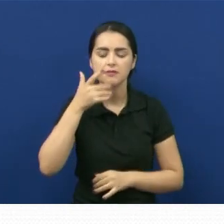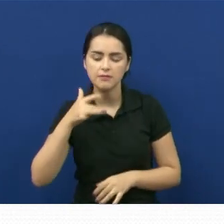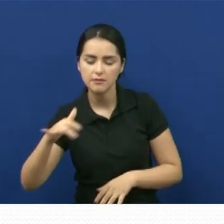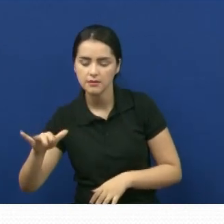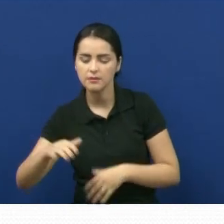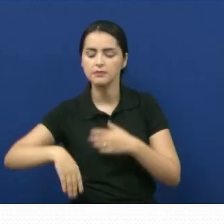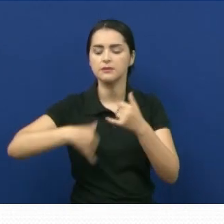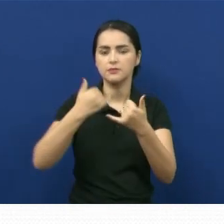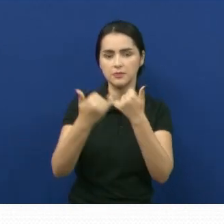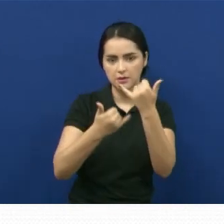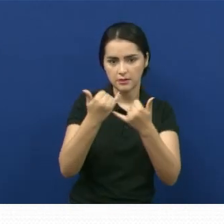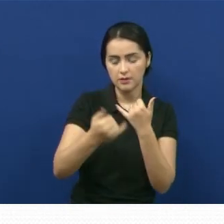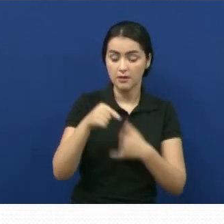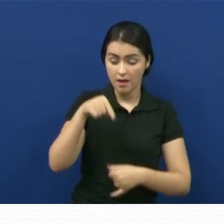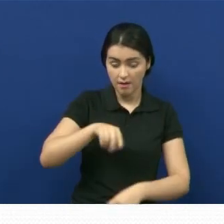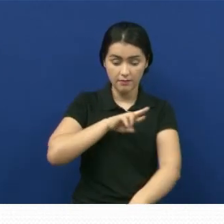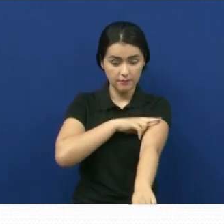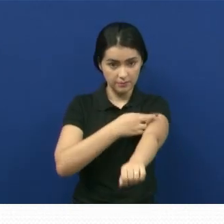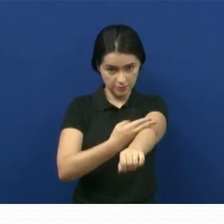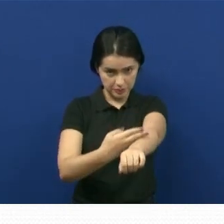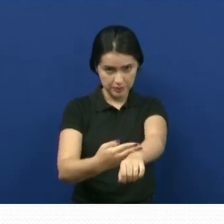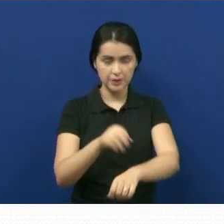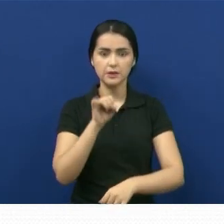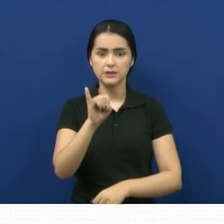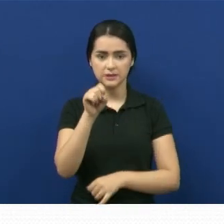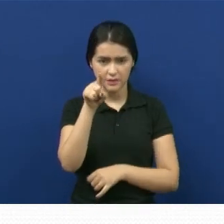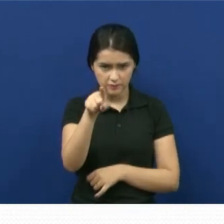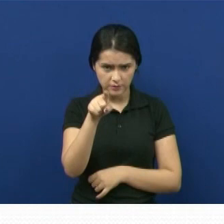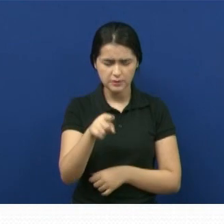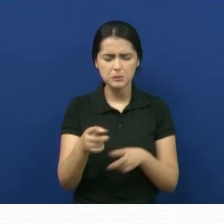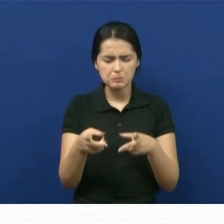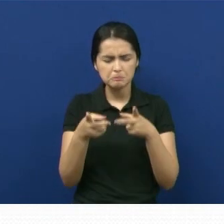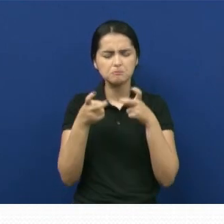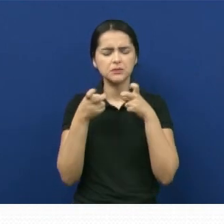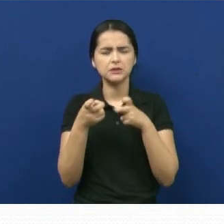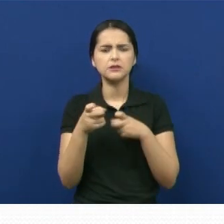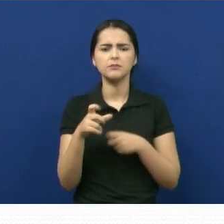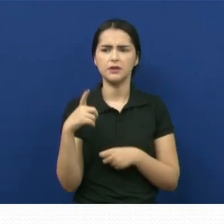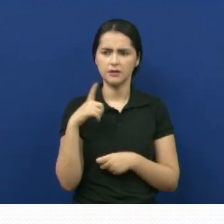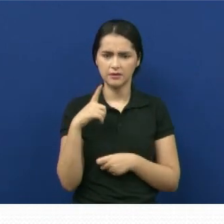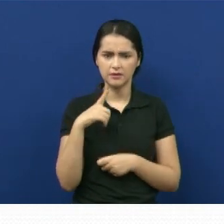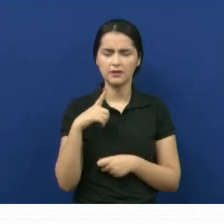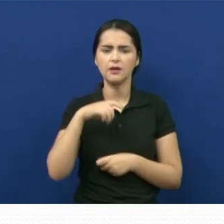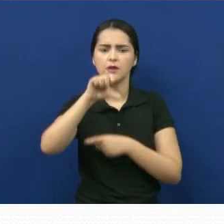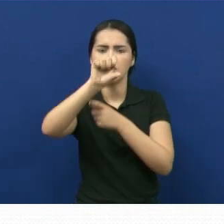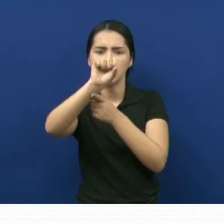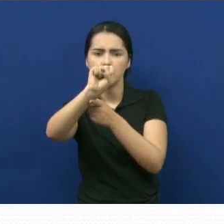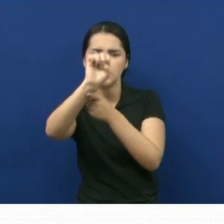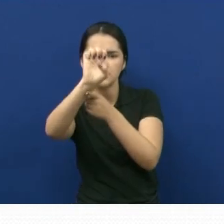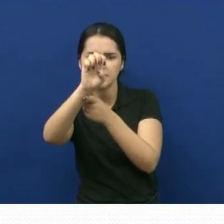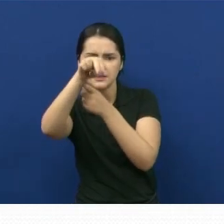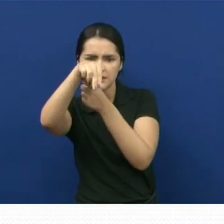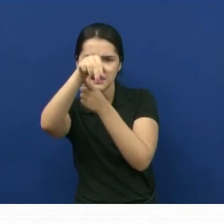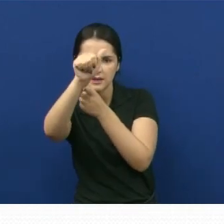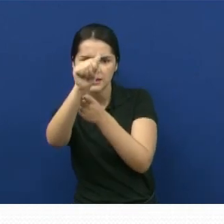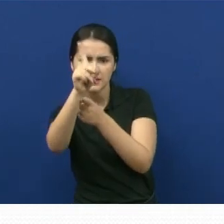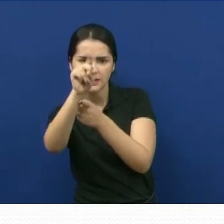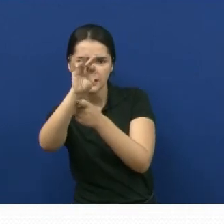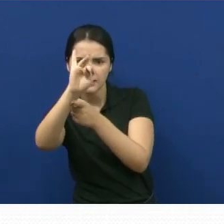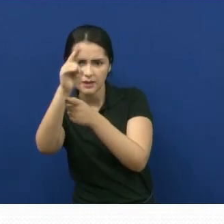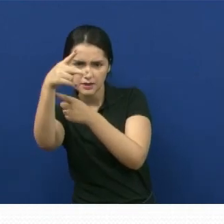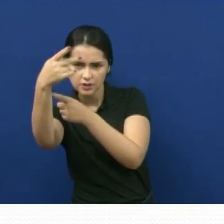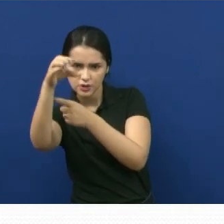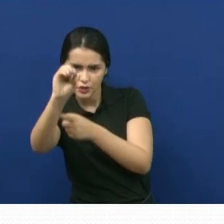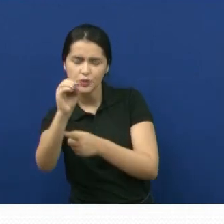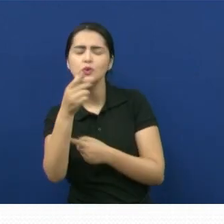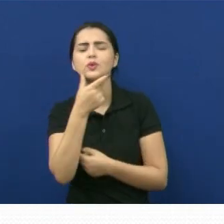brincando. Aqui em Rio Branco, se você for da nossa capital, nós temos o Senadinho, que é um lugar onde os senhores de idade aqui da